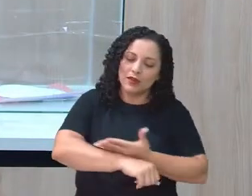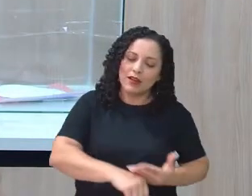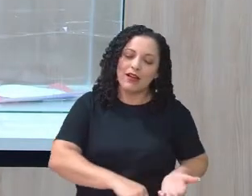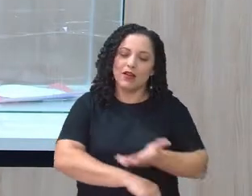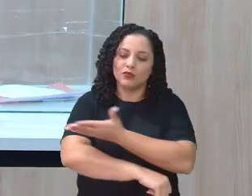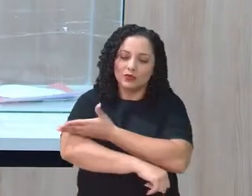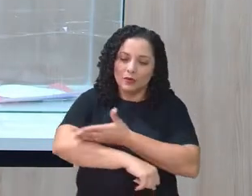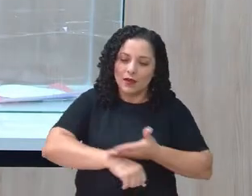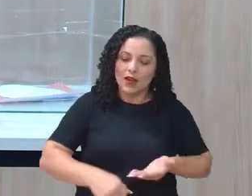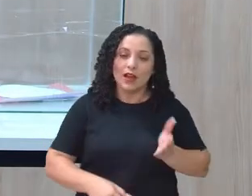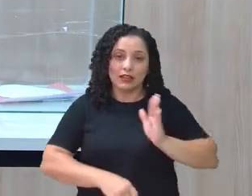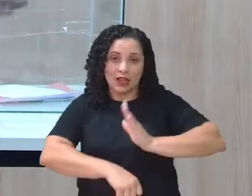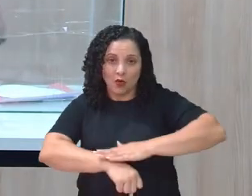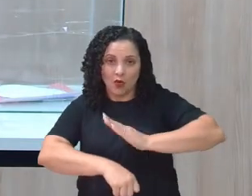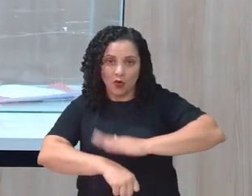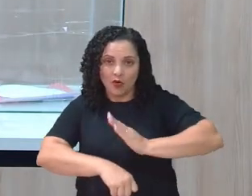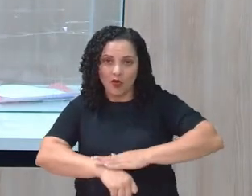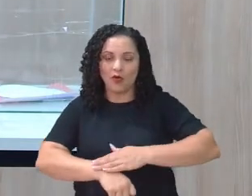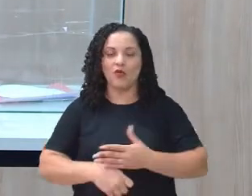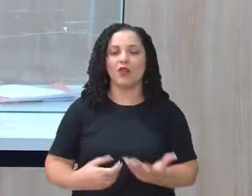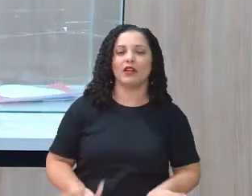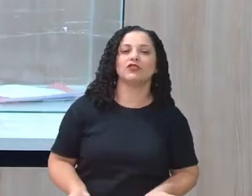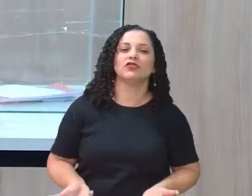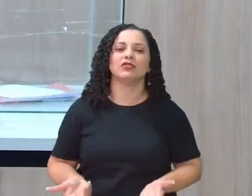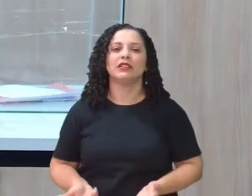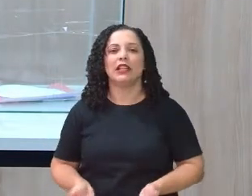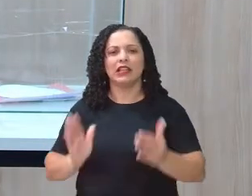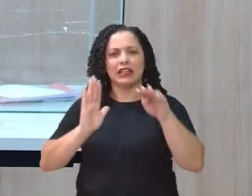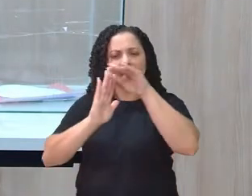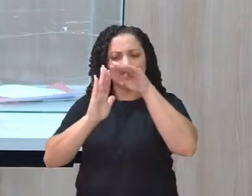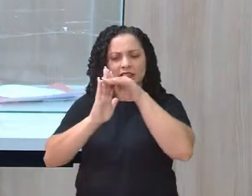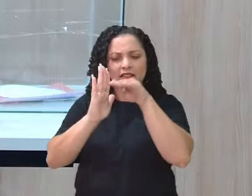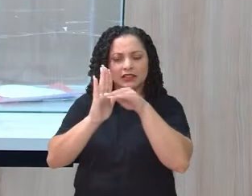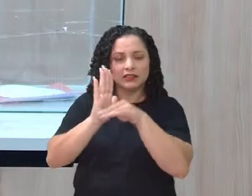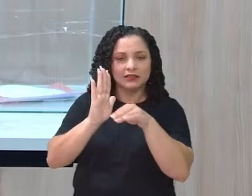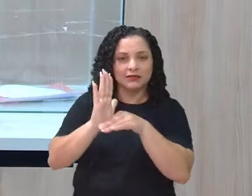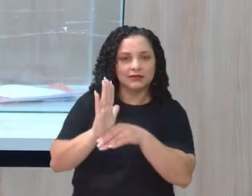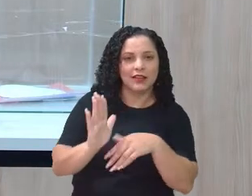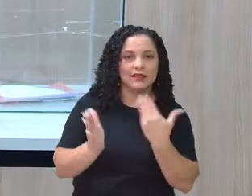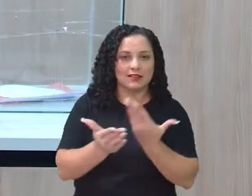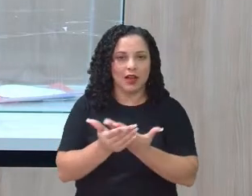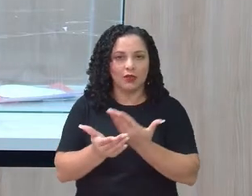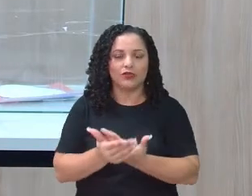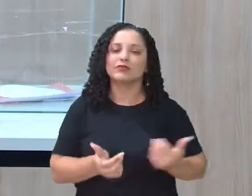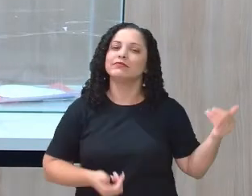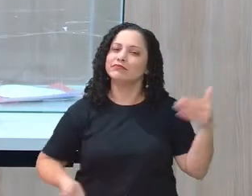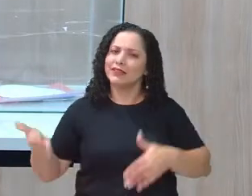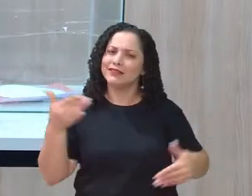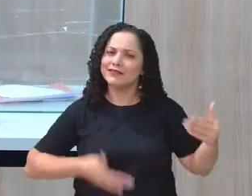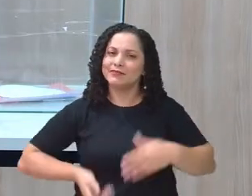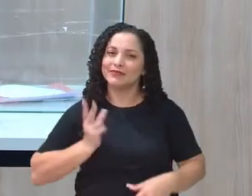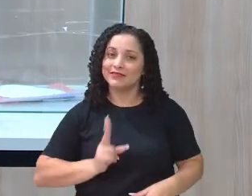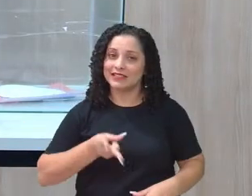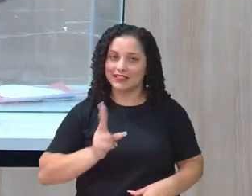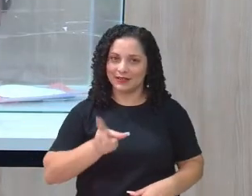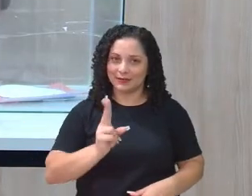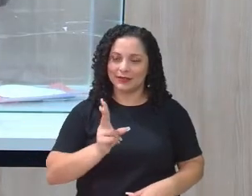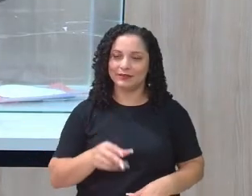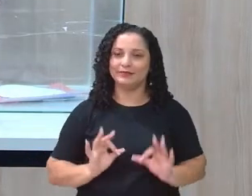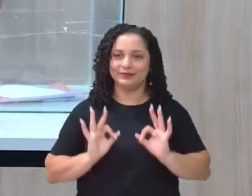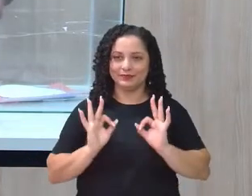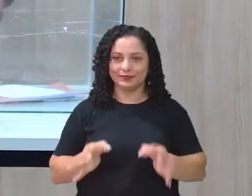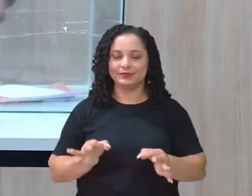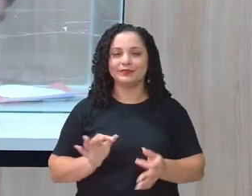aos horários, né, a grade de aula, você vai aí participando ativamente das nossas aulas,